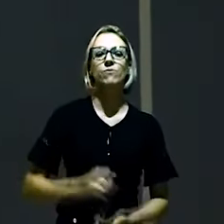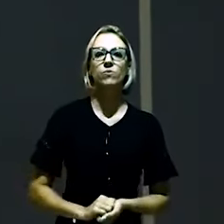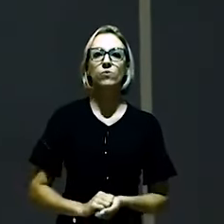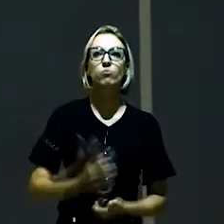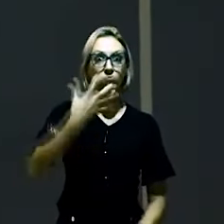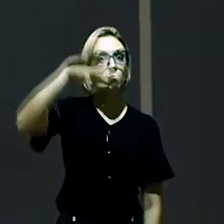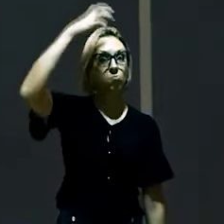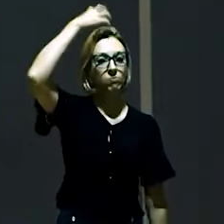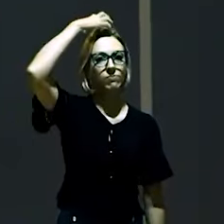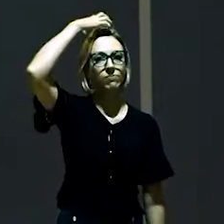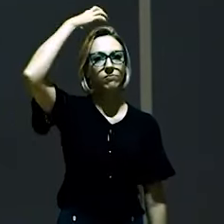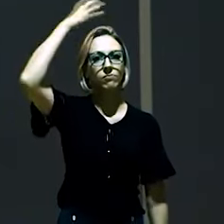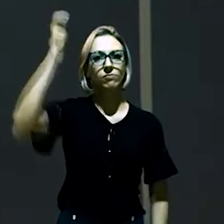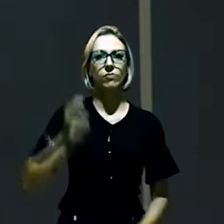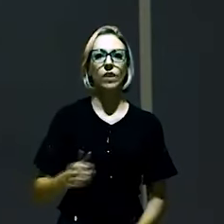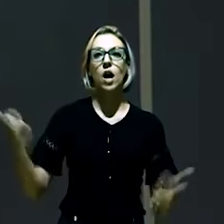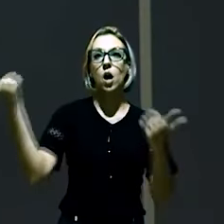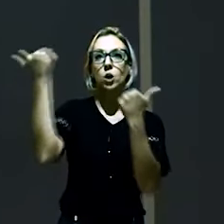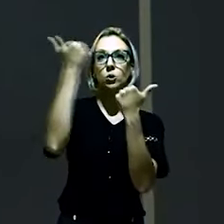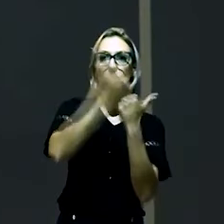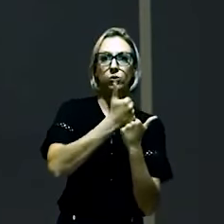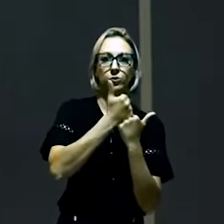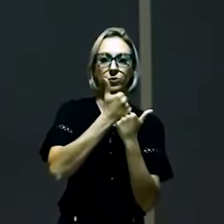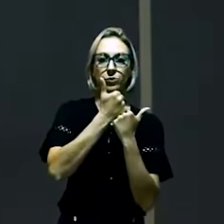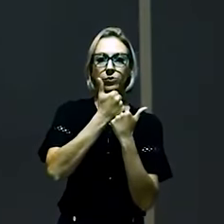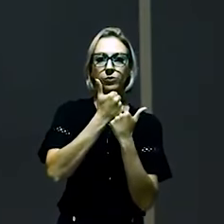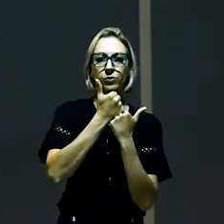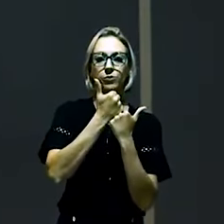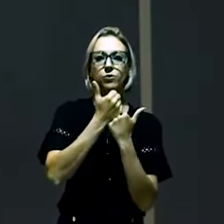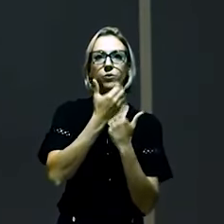Ele assumiu o trono de seu pai, Davi.